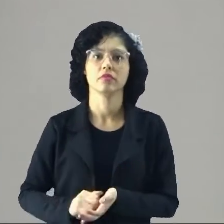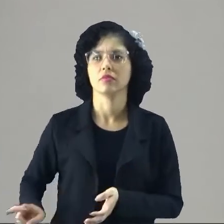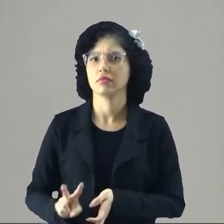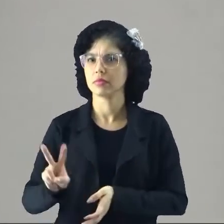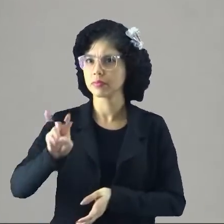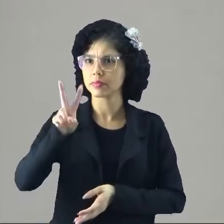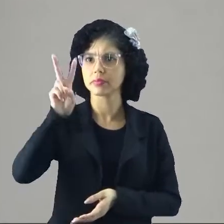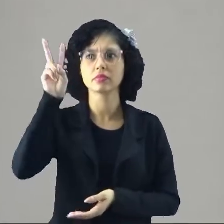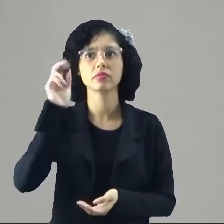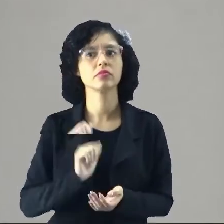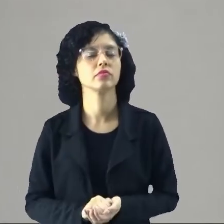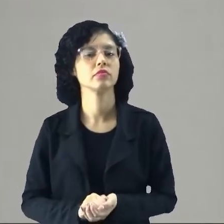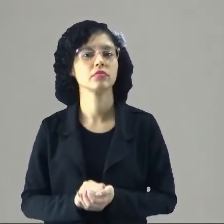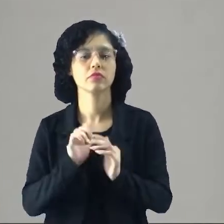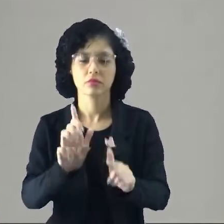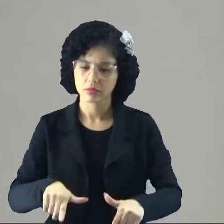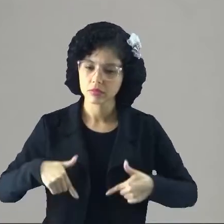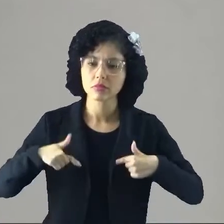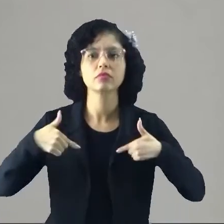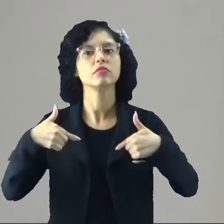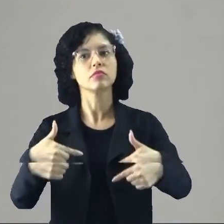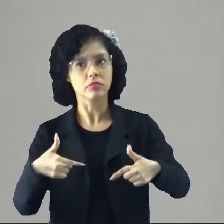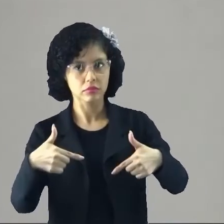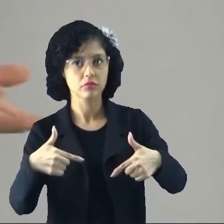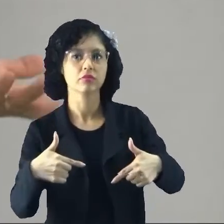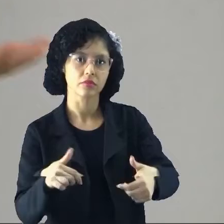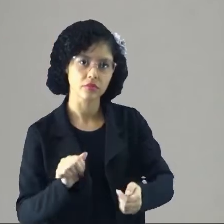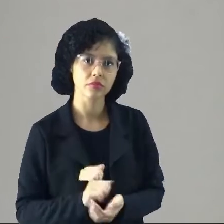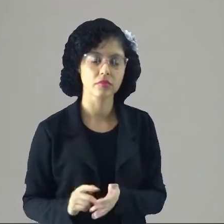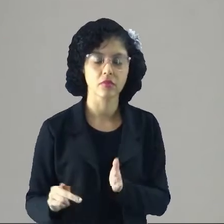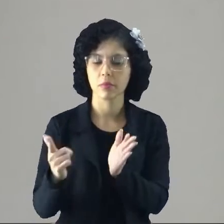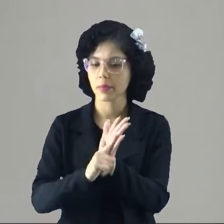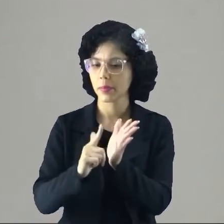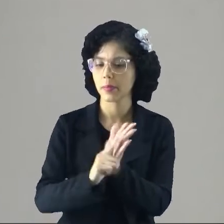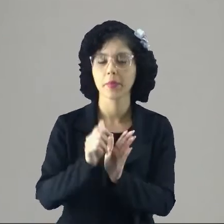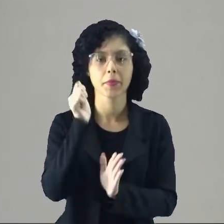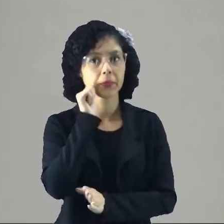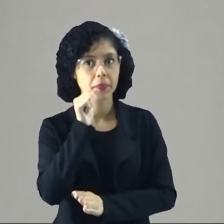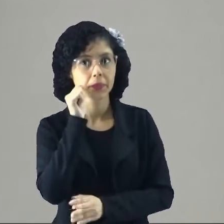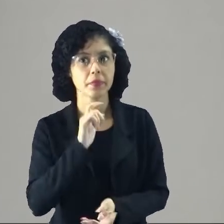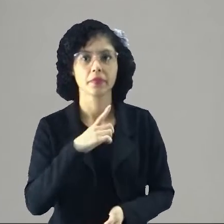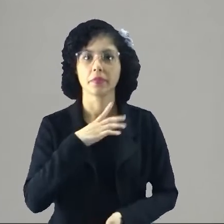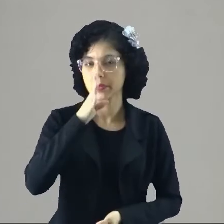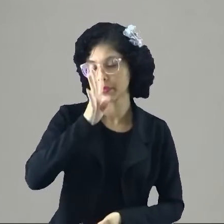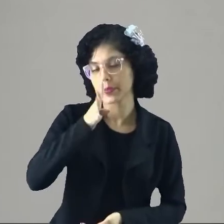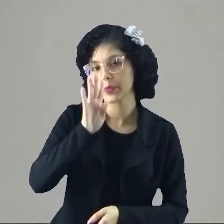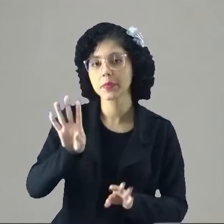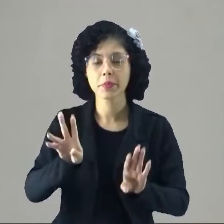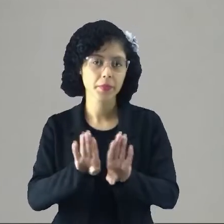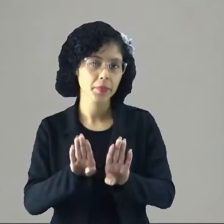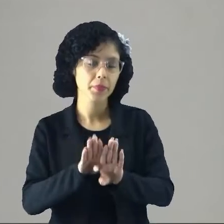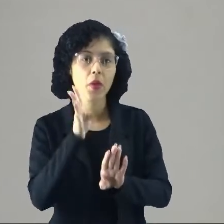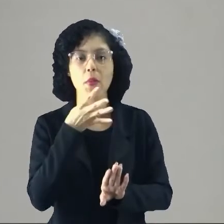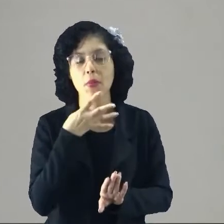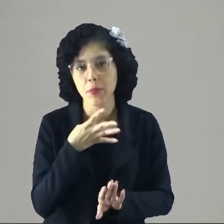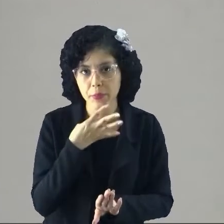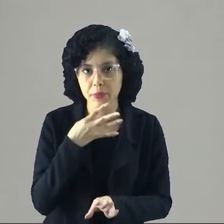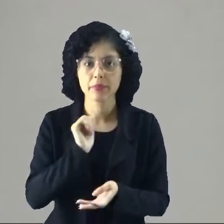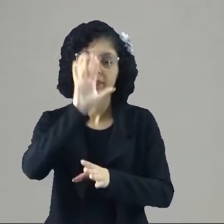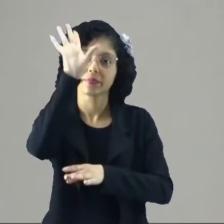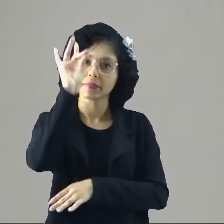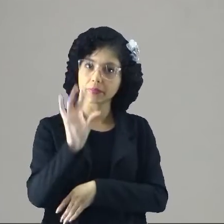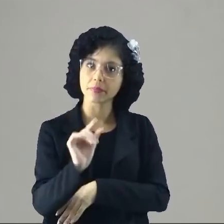valorização, de desempenho, de papel da mulher. Então tem essas críticas. Então se você conhecer